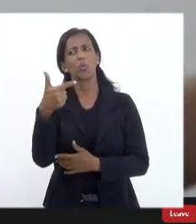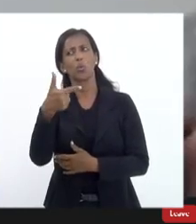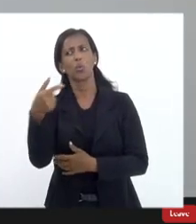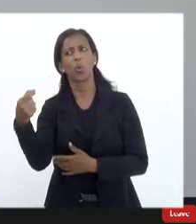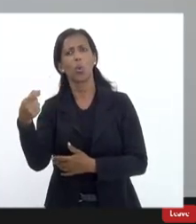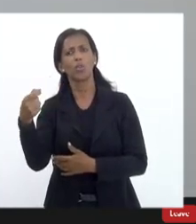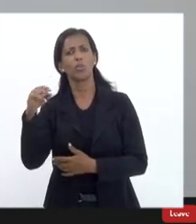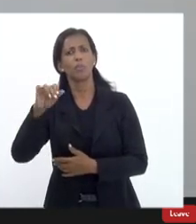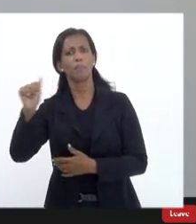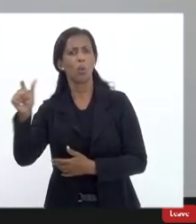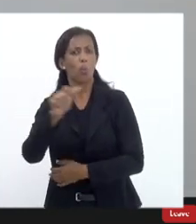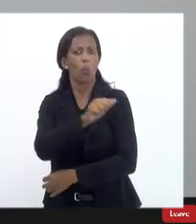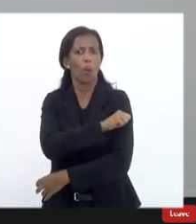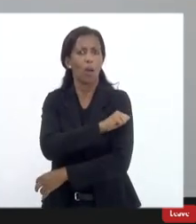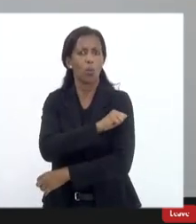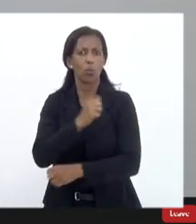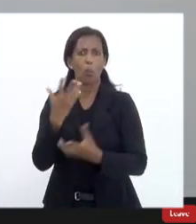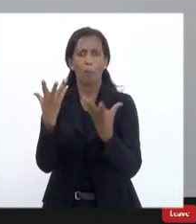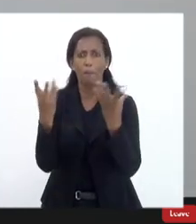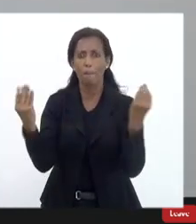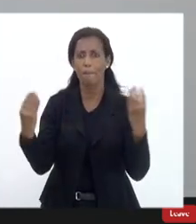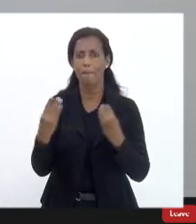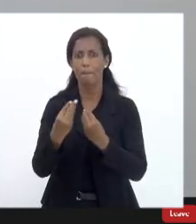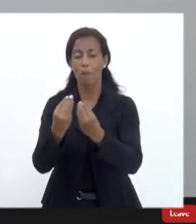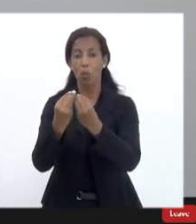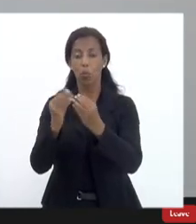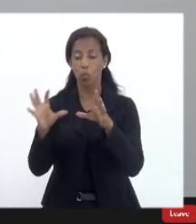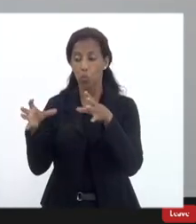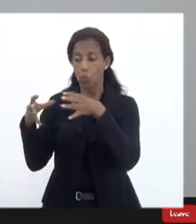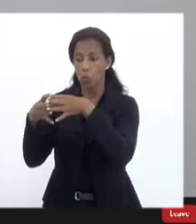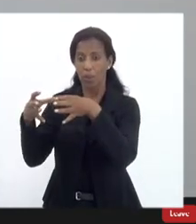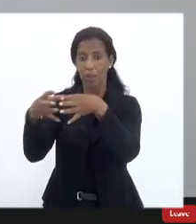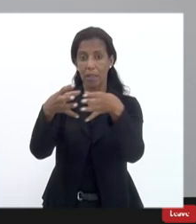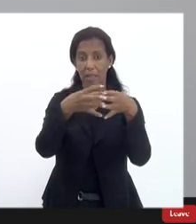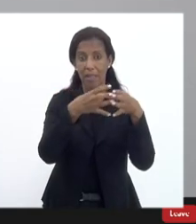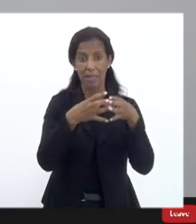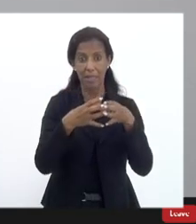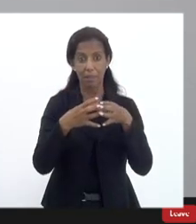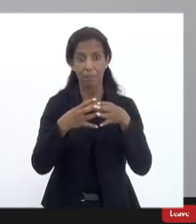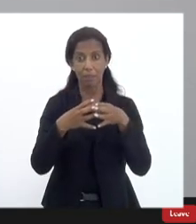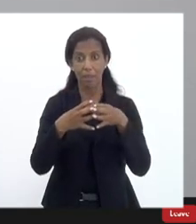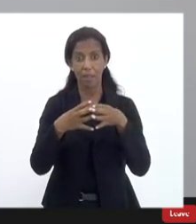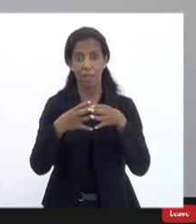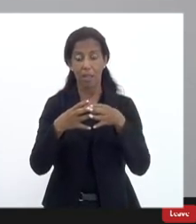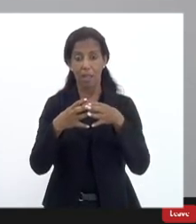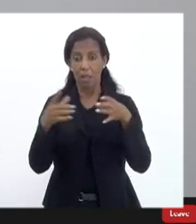área física que integra a escola, com equipes de limpeza